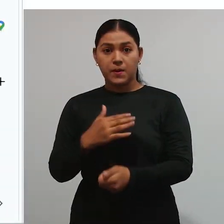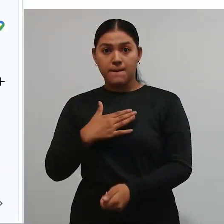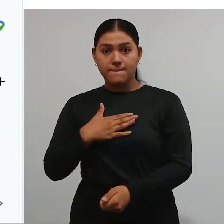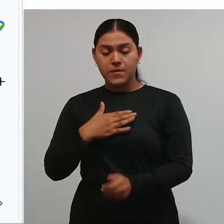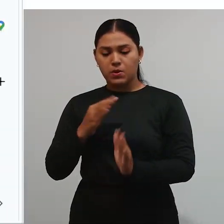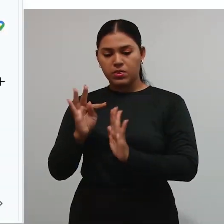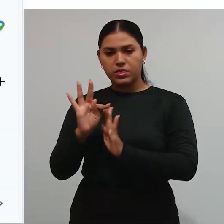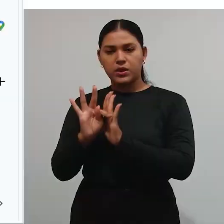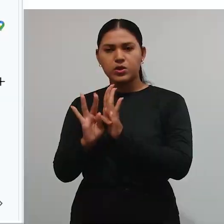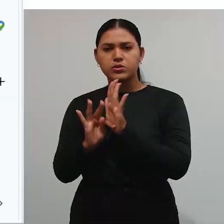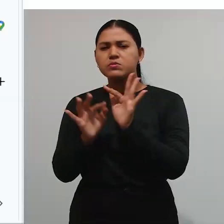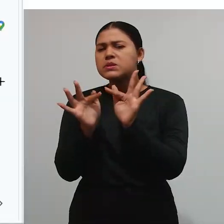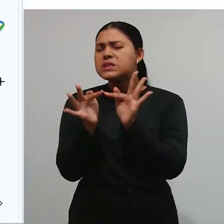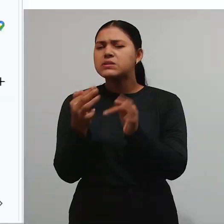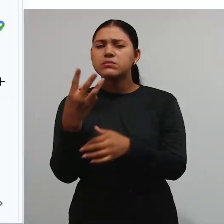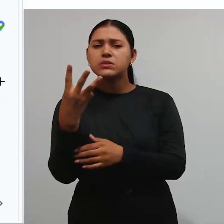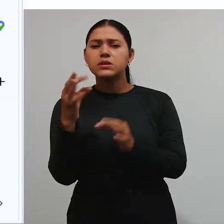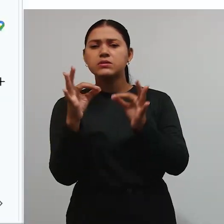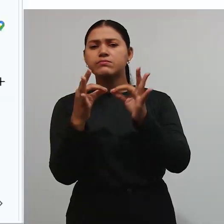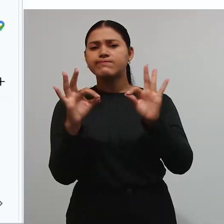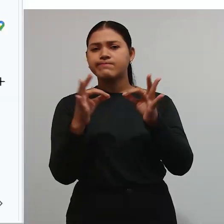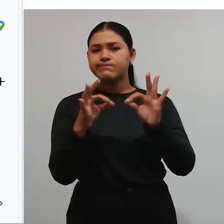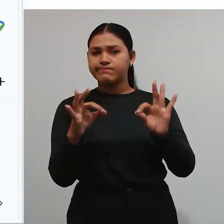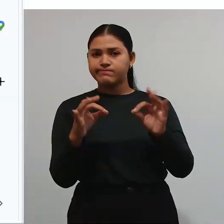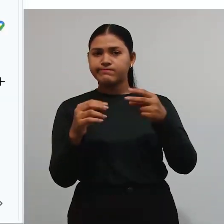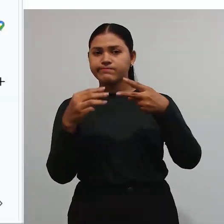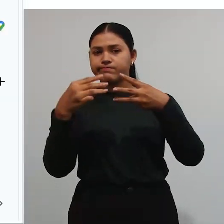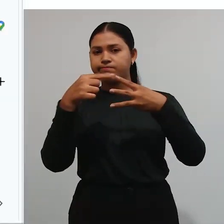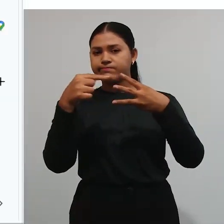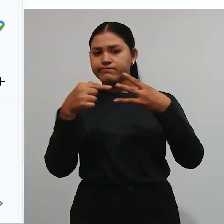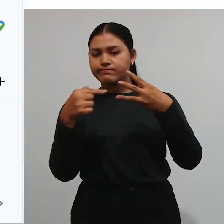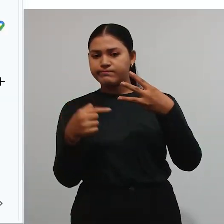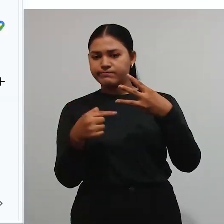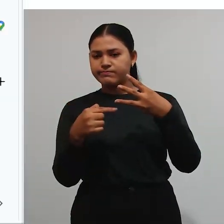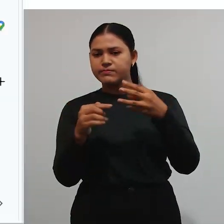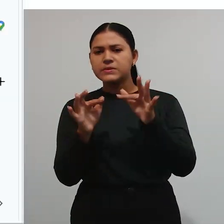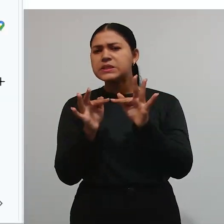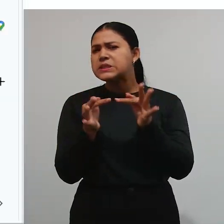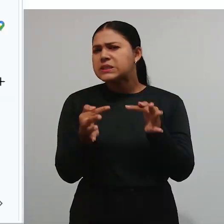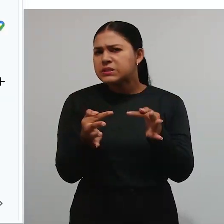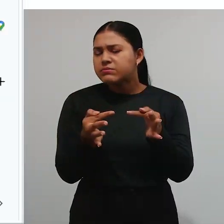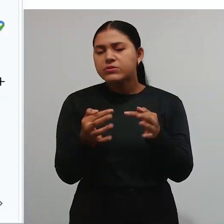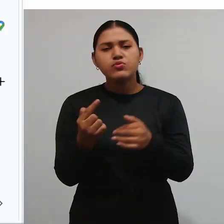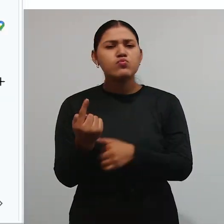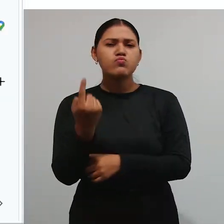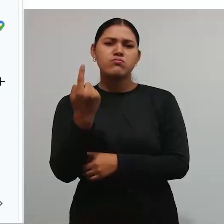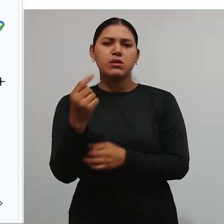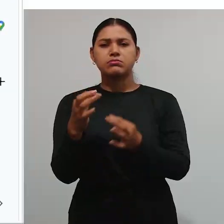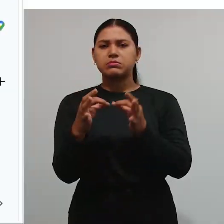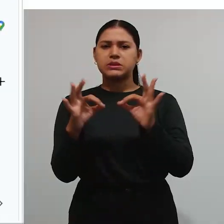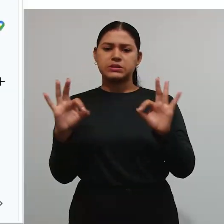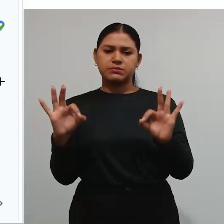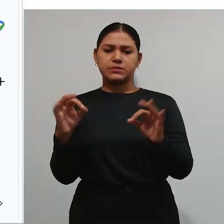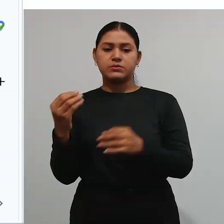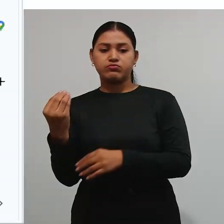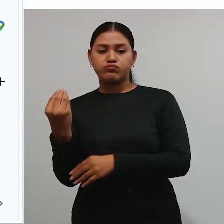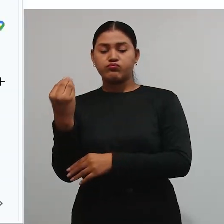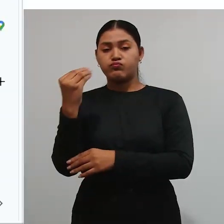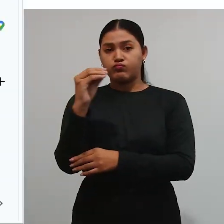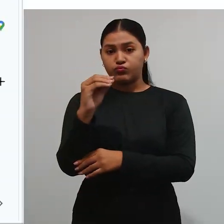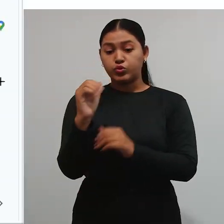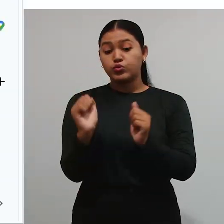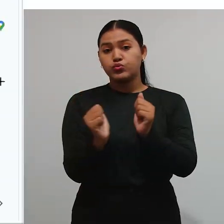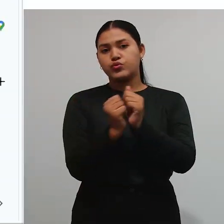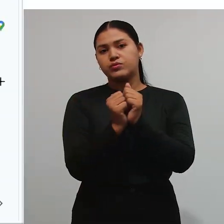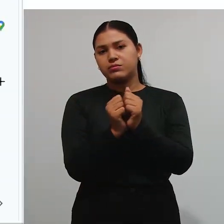que eu quero dar destaque. Então, ele passa de 3 linhas? Não, ele não passa de 3 linhas. Vou colocar ele junto do texto,